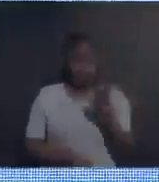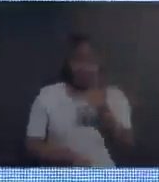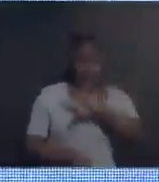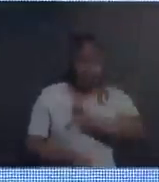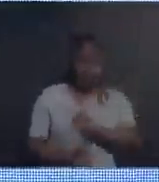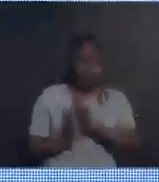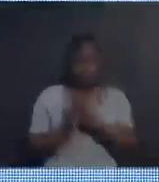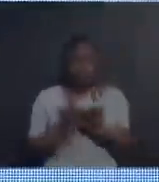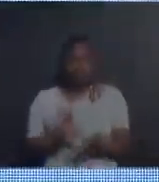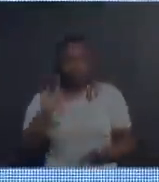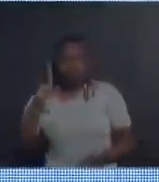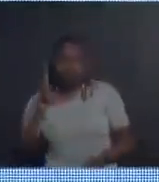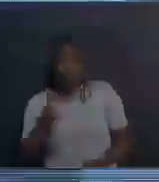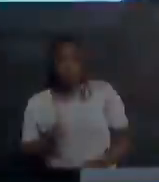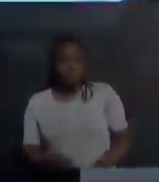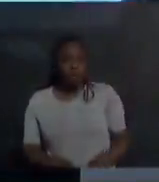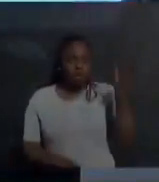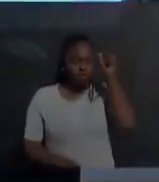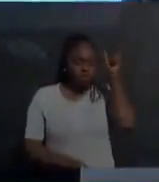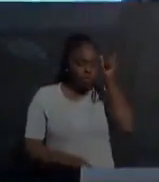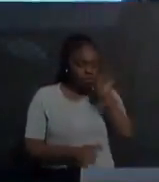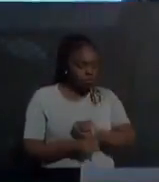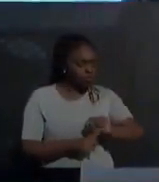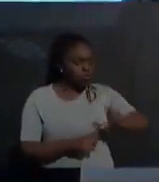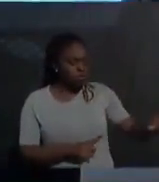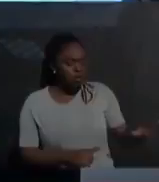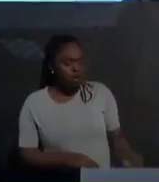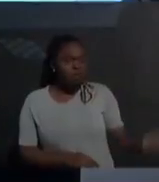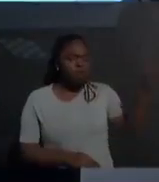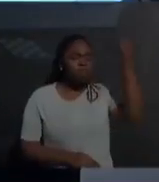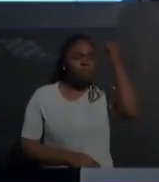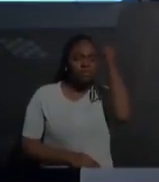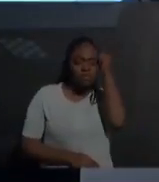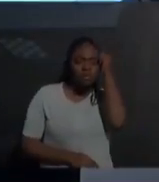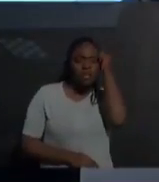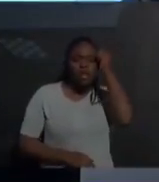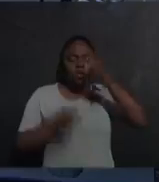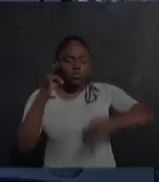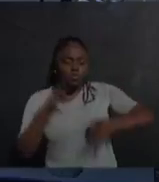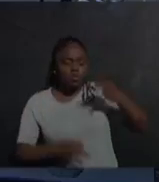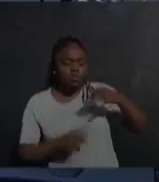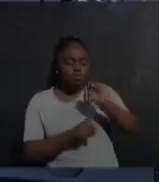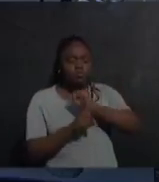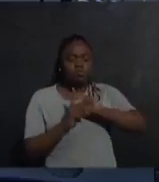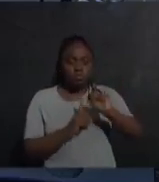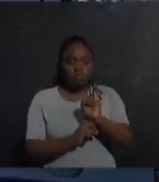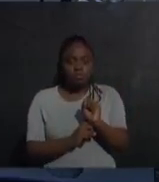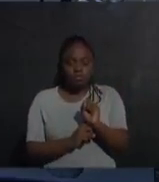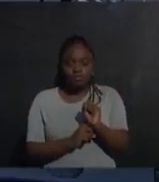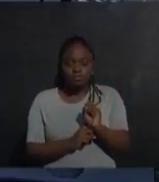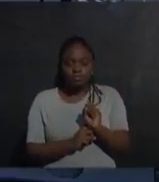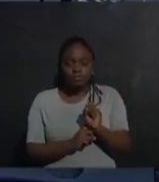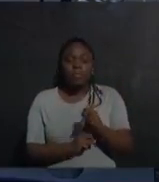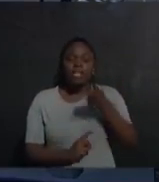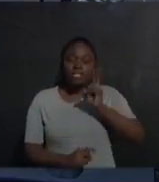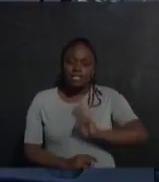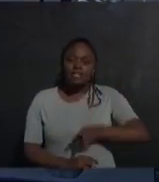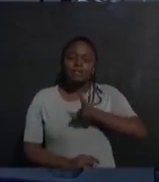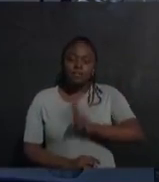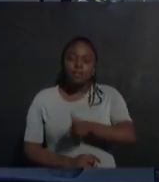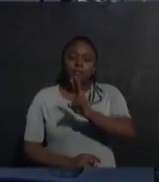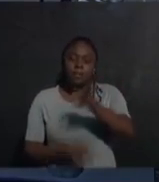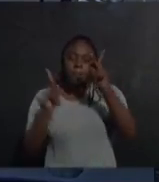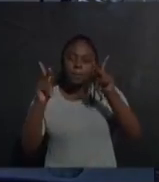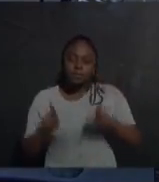Bíblia. Outros falam que avivamento é expulsar demônio. Outros falam que é arrependimento. Outros falam que é justiça social. Toda vez que alguém